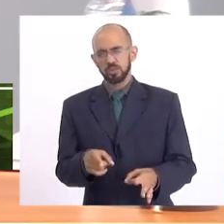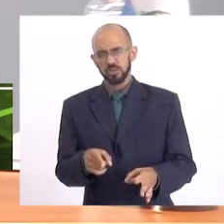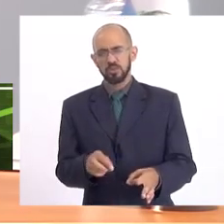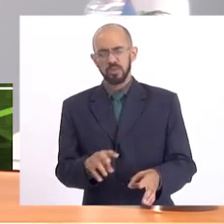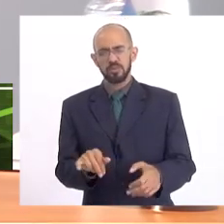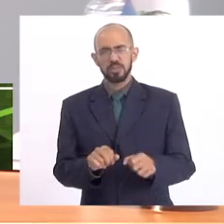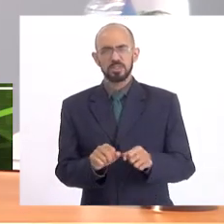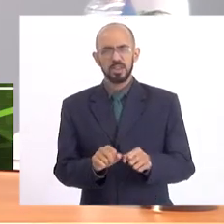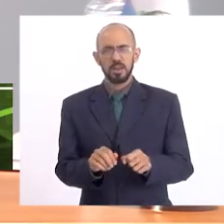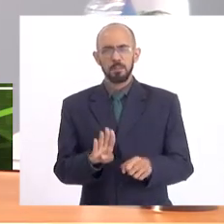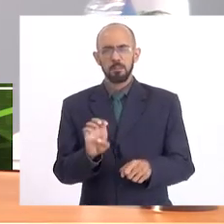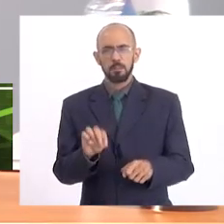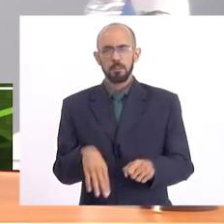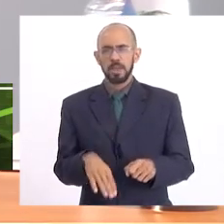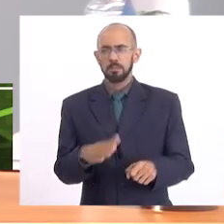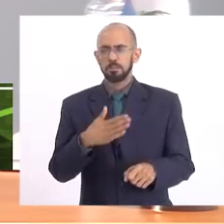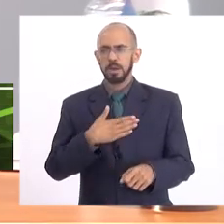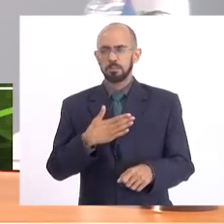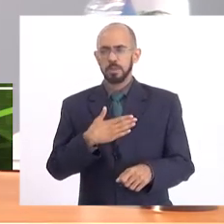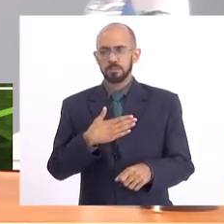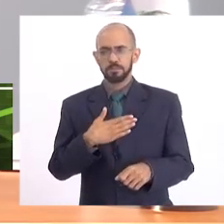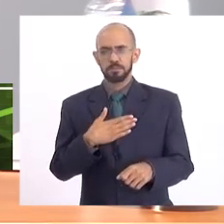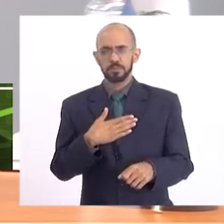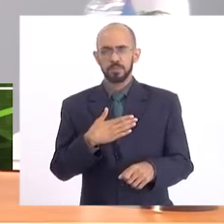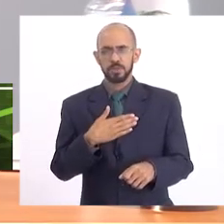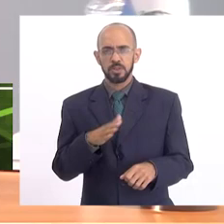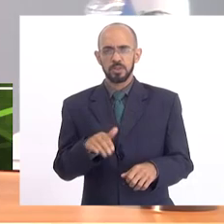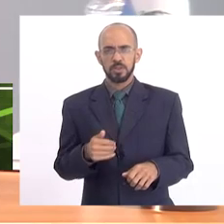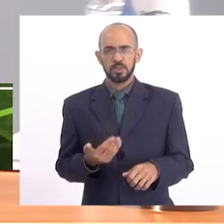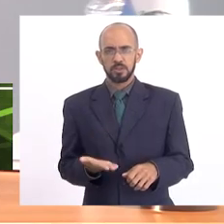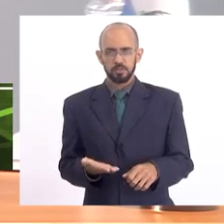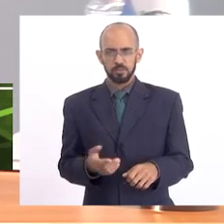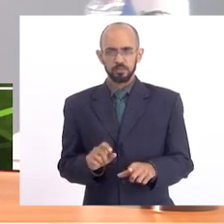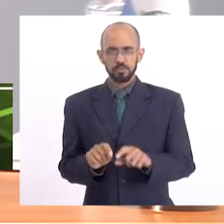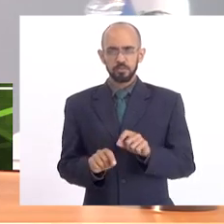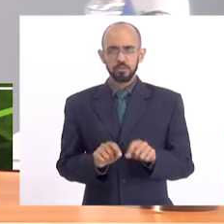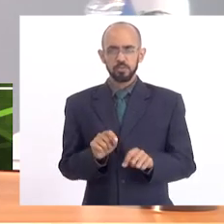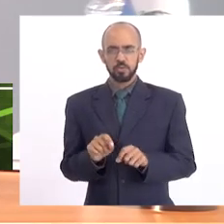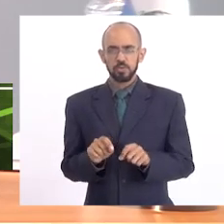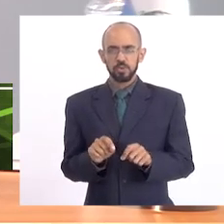bem para mim, né? Que a gente sabe que se